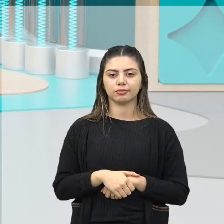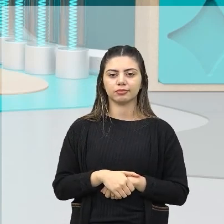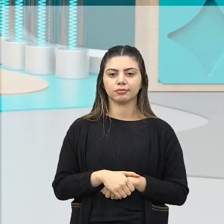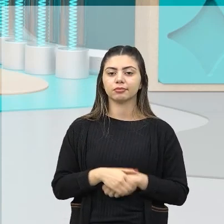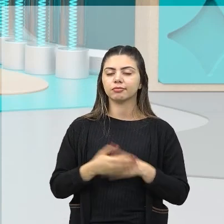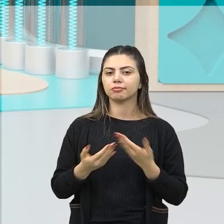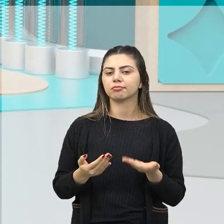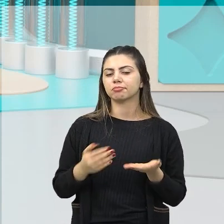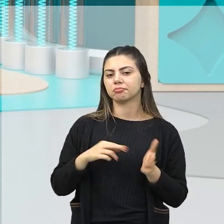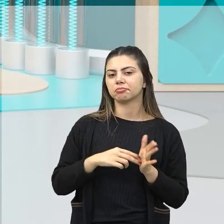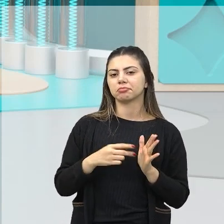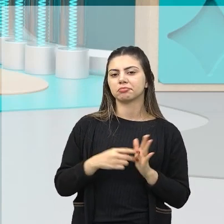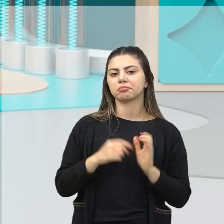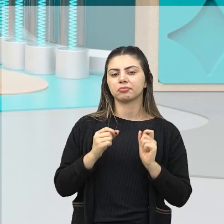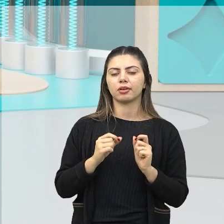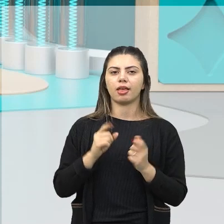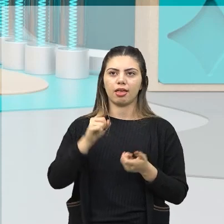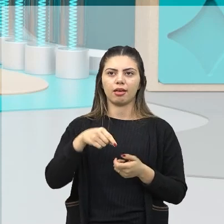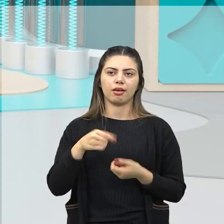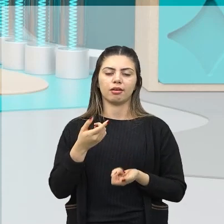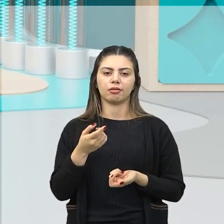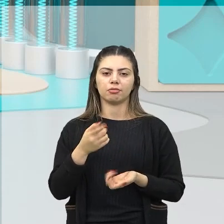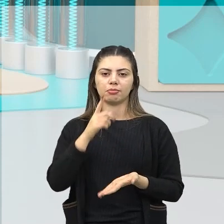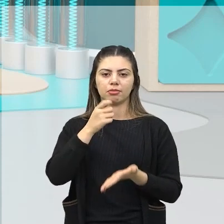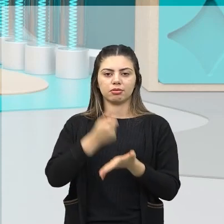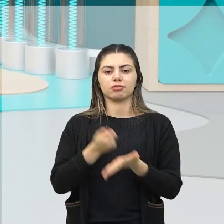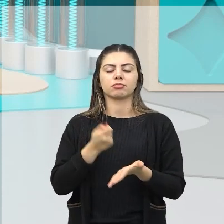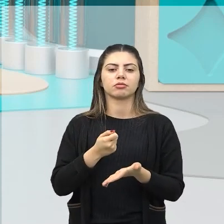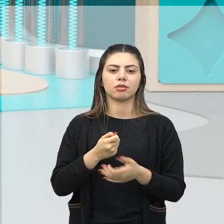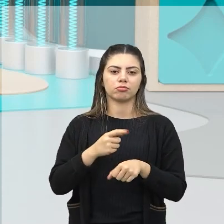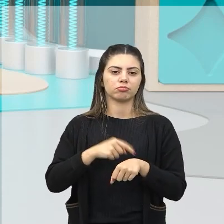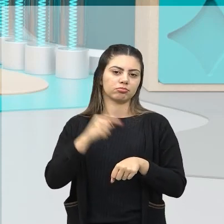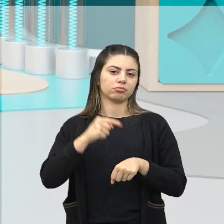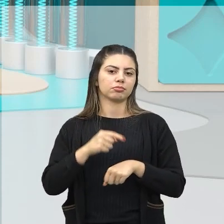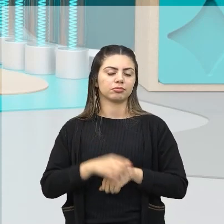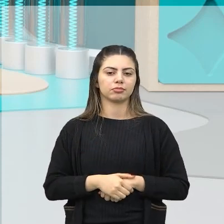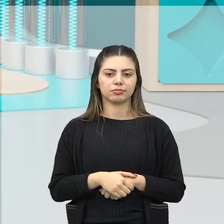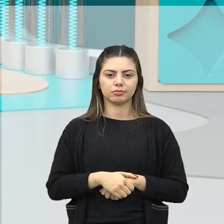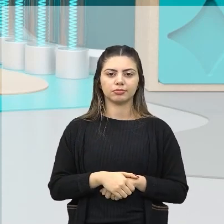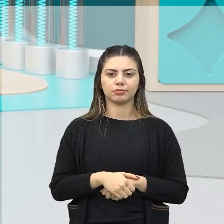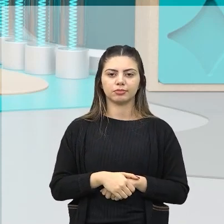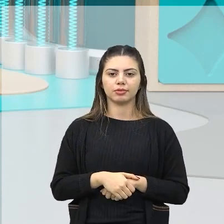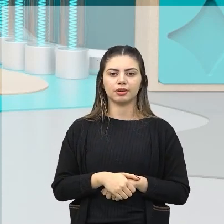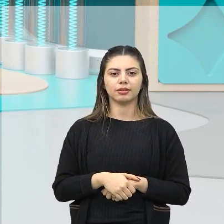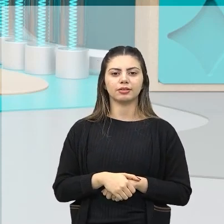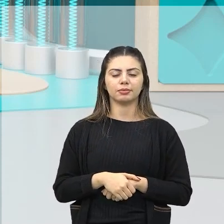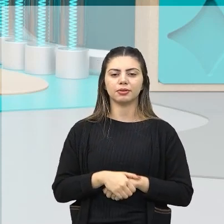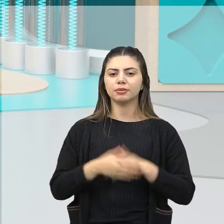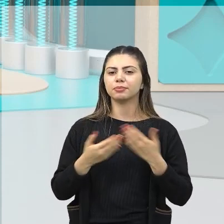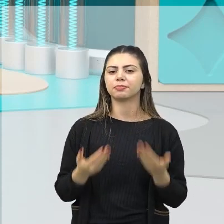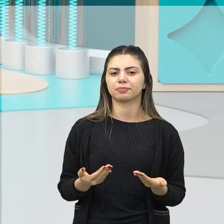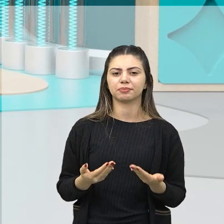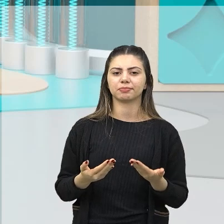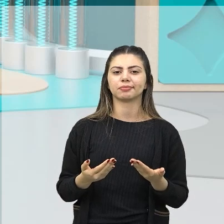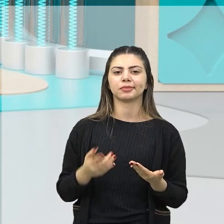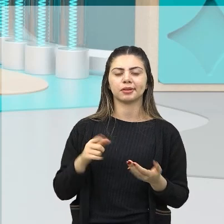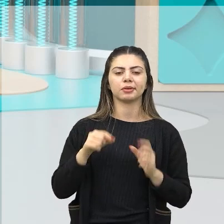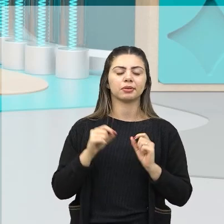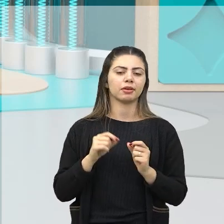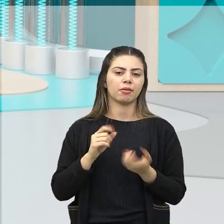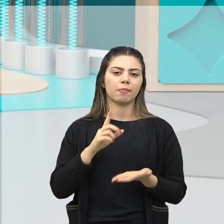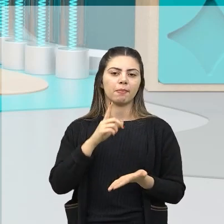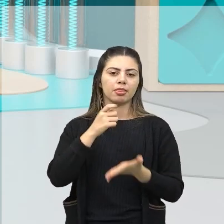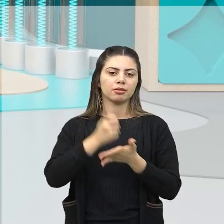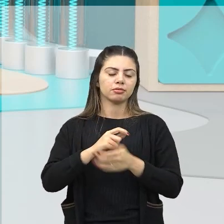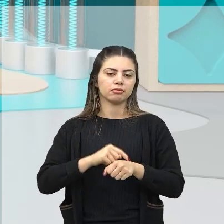que significa logo, né? Breve. I will eat this sandwich. I will eat this sandwich. Eu